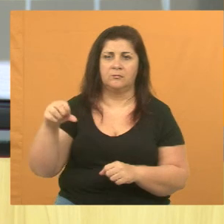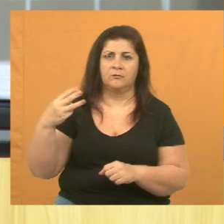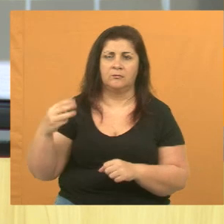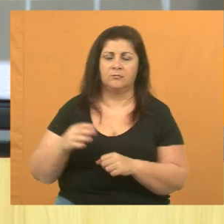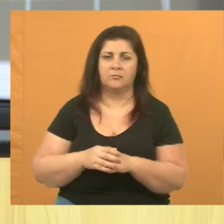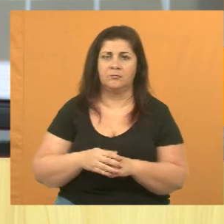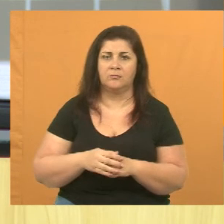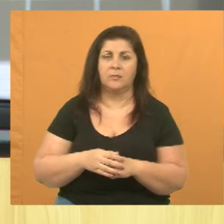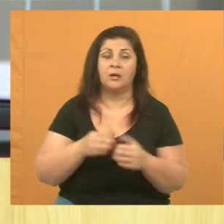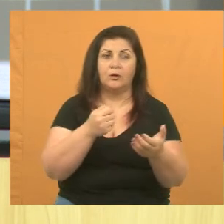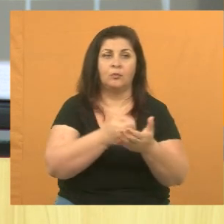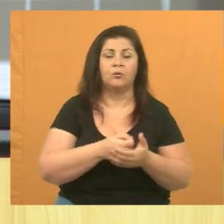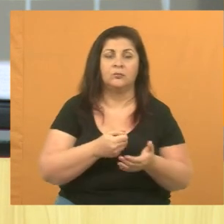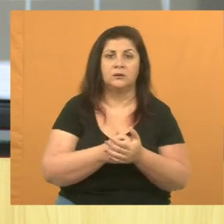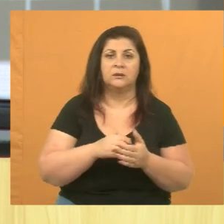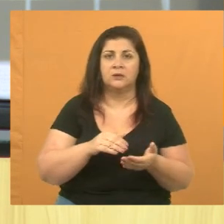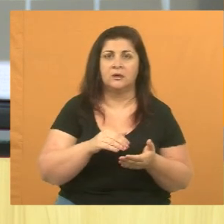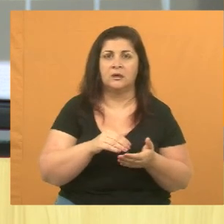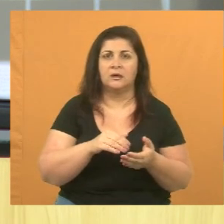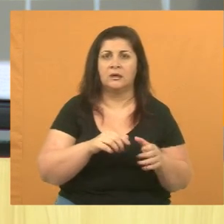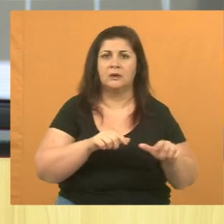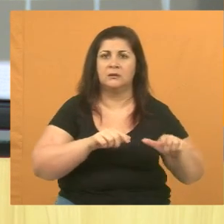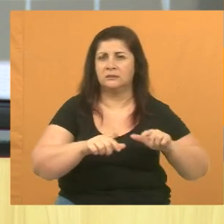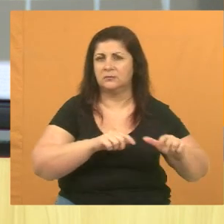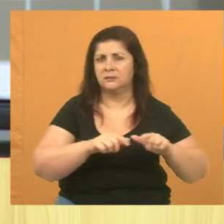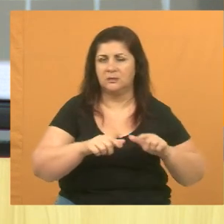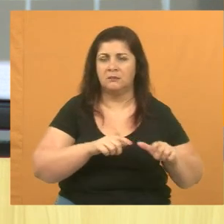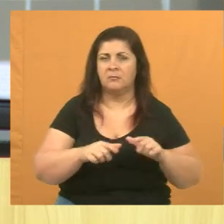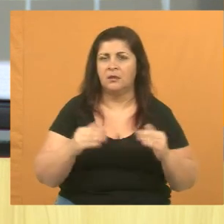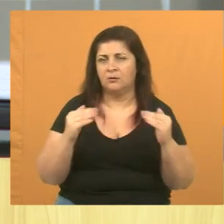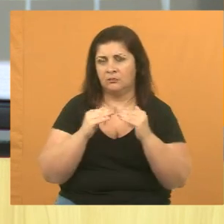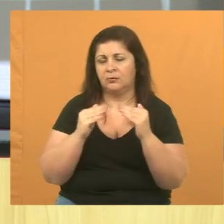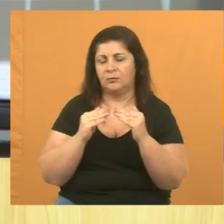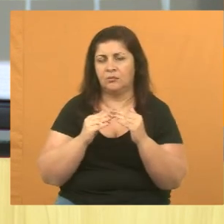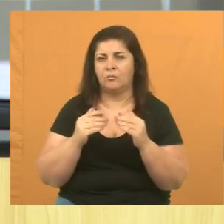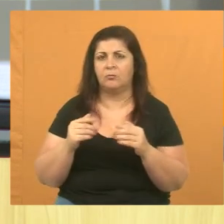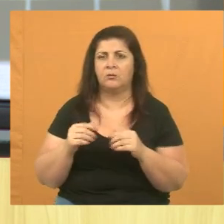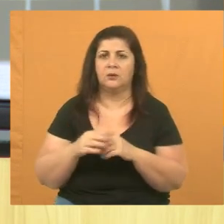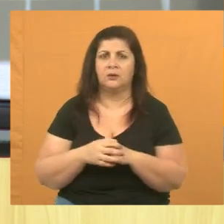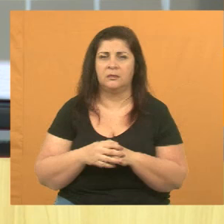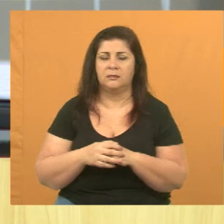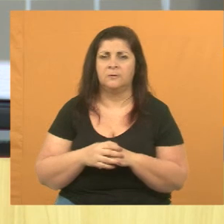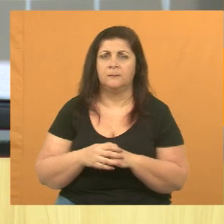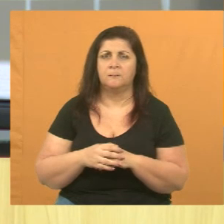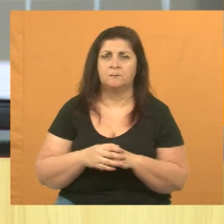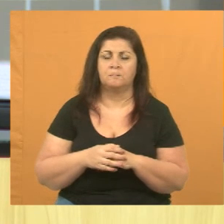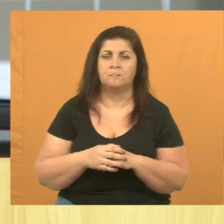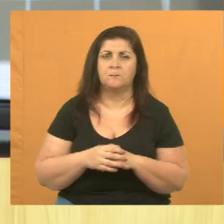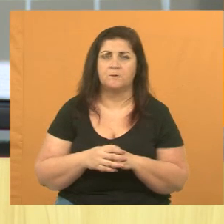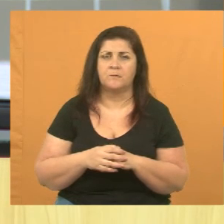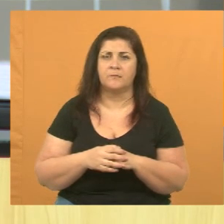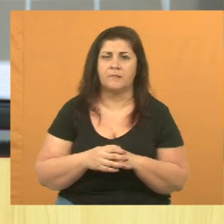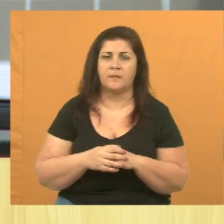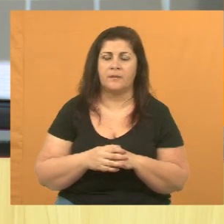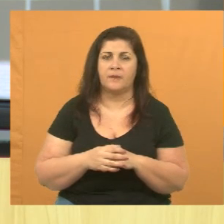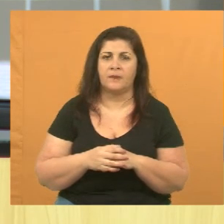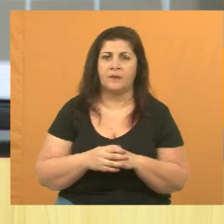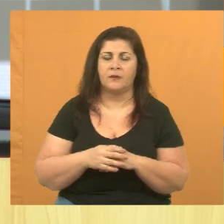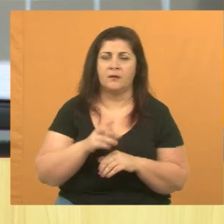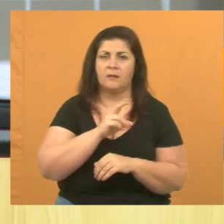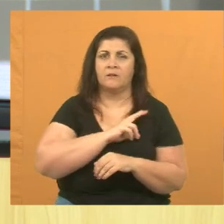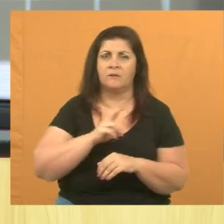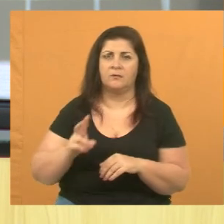contratação de serviços suplementares relacionados às atividades desenvolvidas por este setor. Autoria,